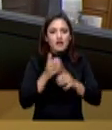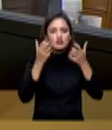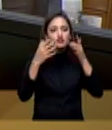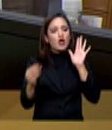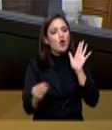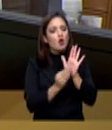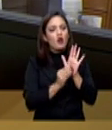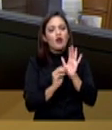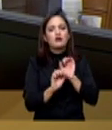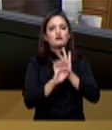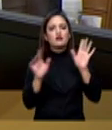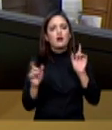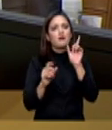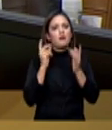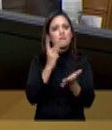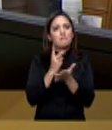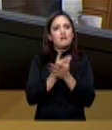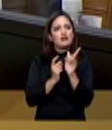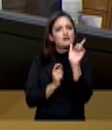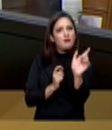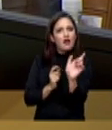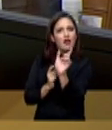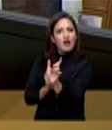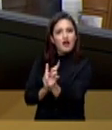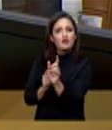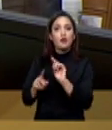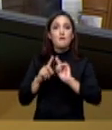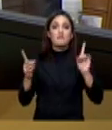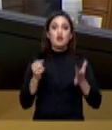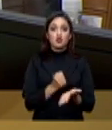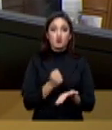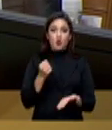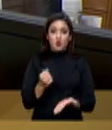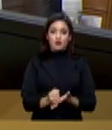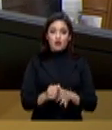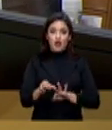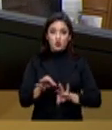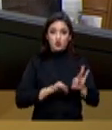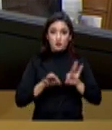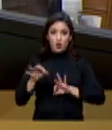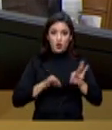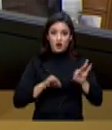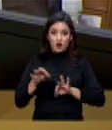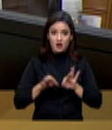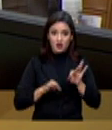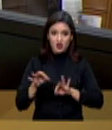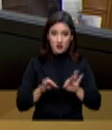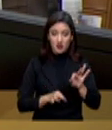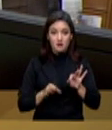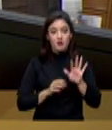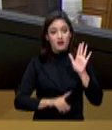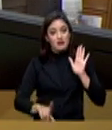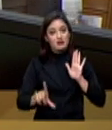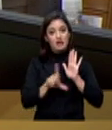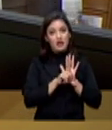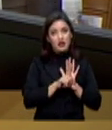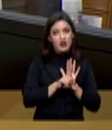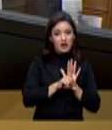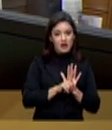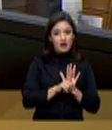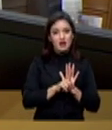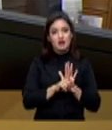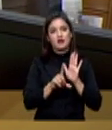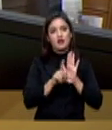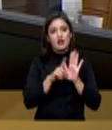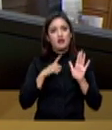essa nomenclatura no texto condicional o contrato de programa nos termos da lei de 2005